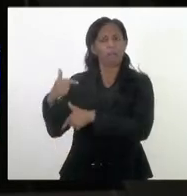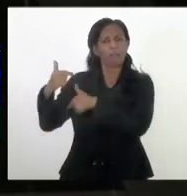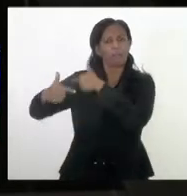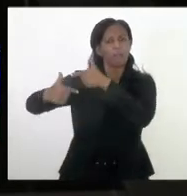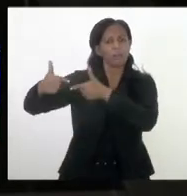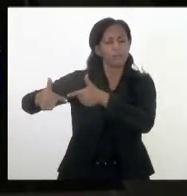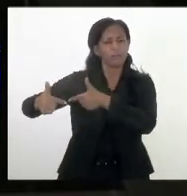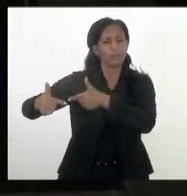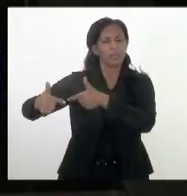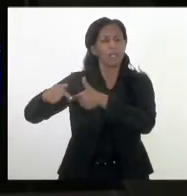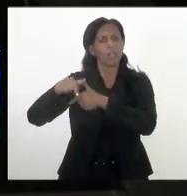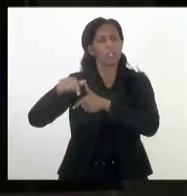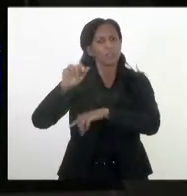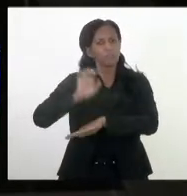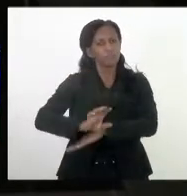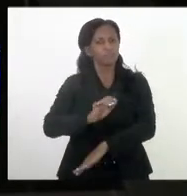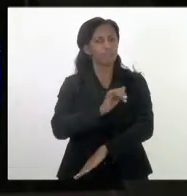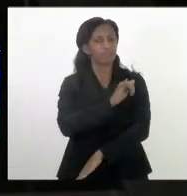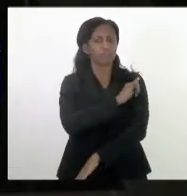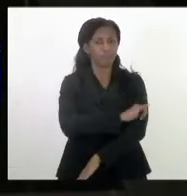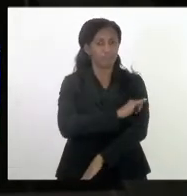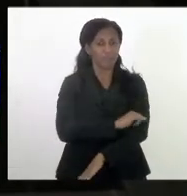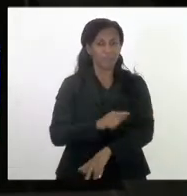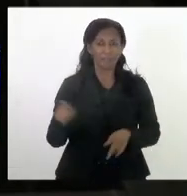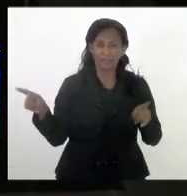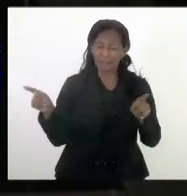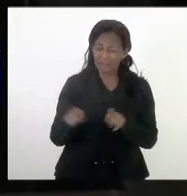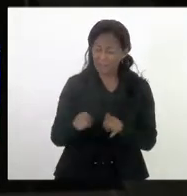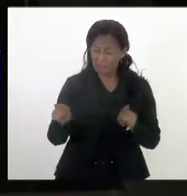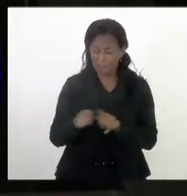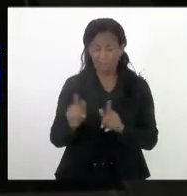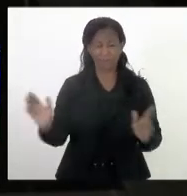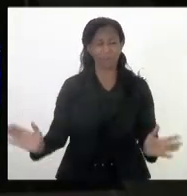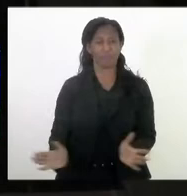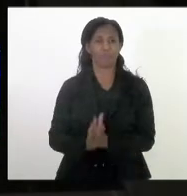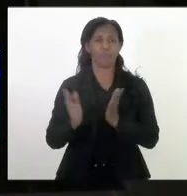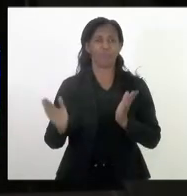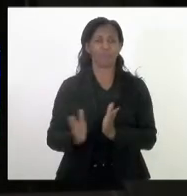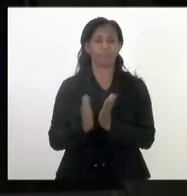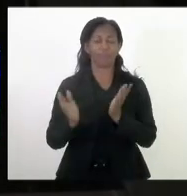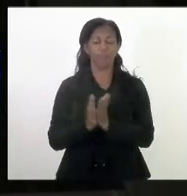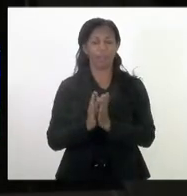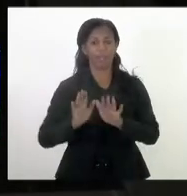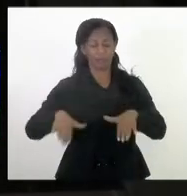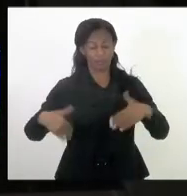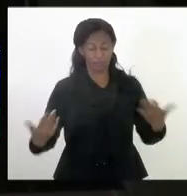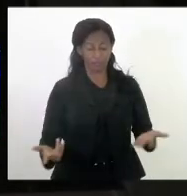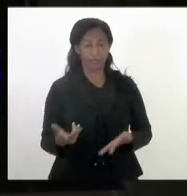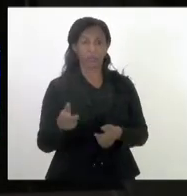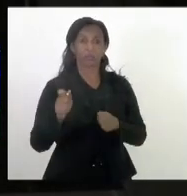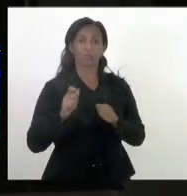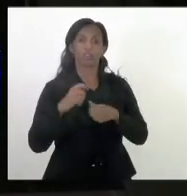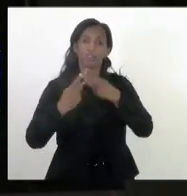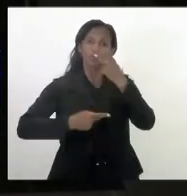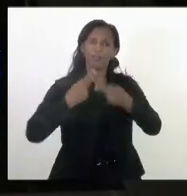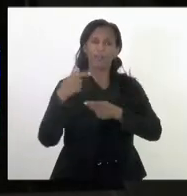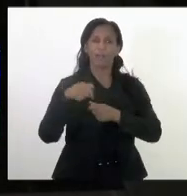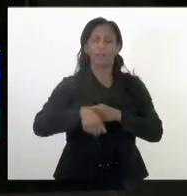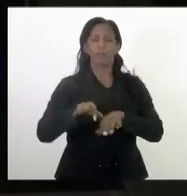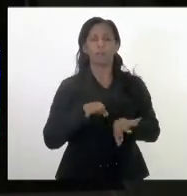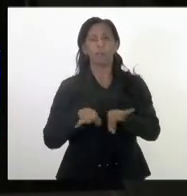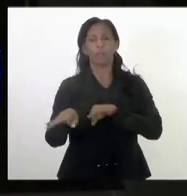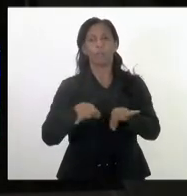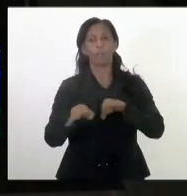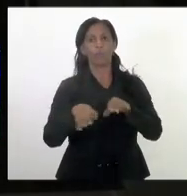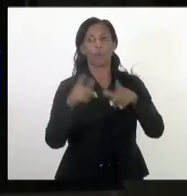do Rio de Janeiro, também é de pura miserabilidade. Então, quando a gente faz aqui um